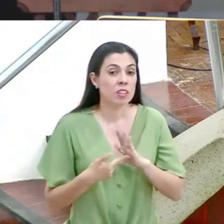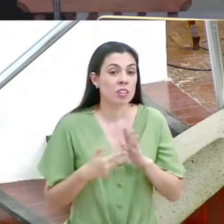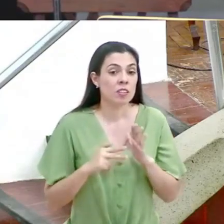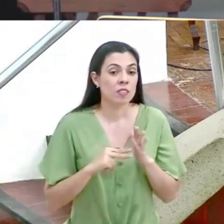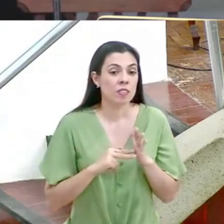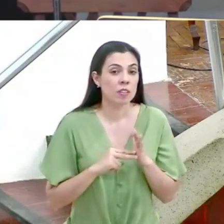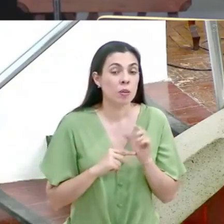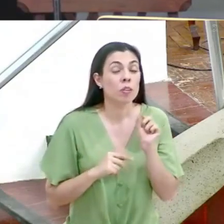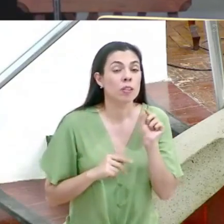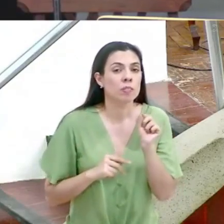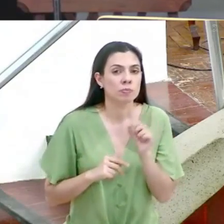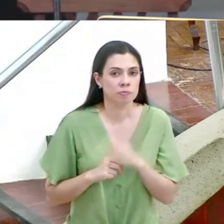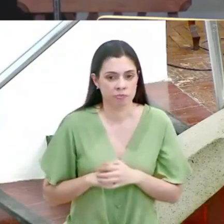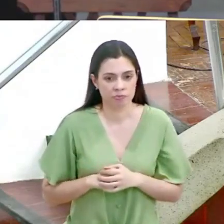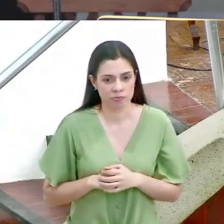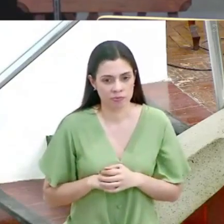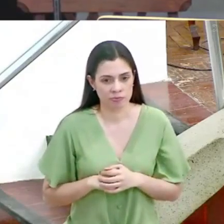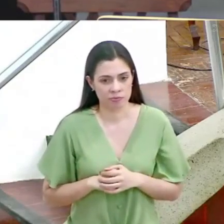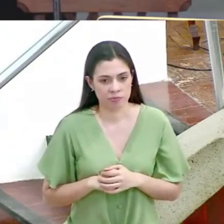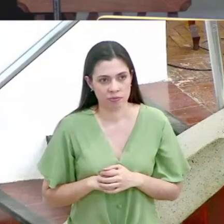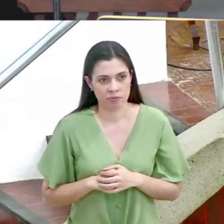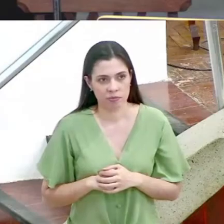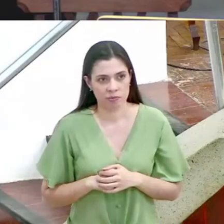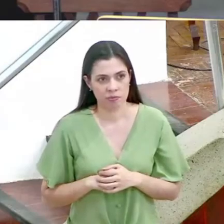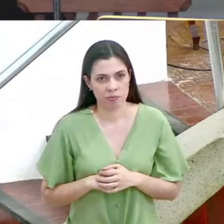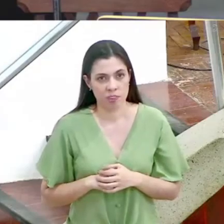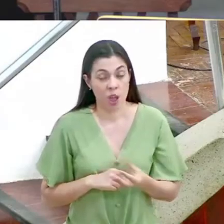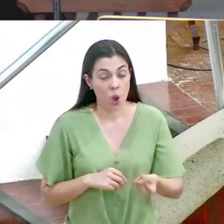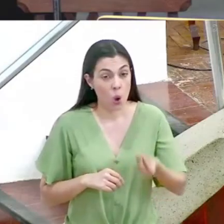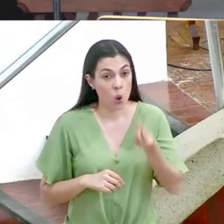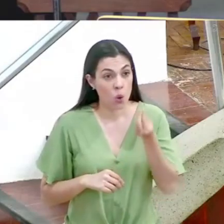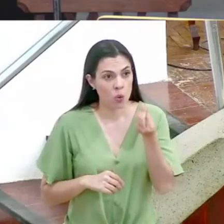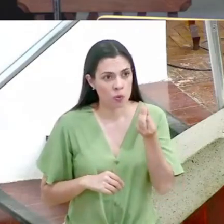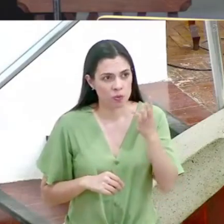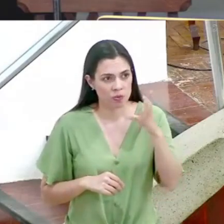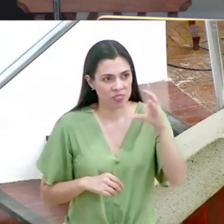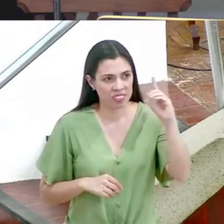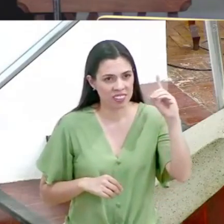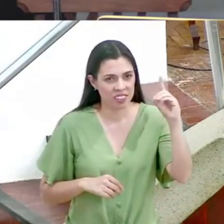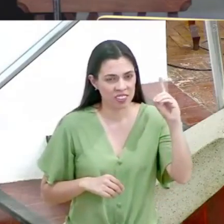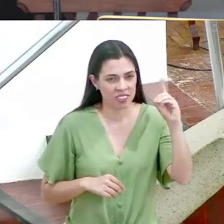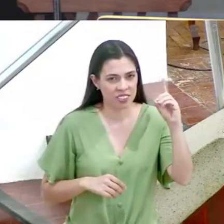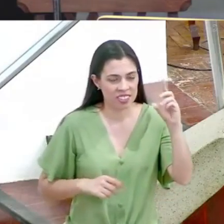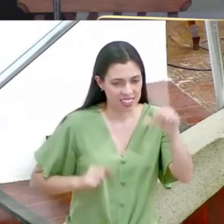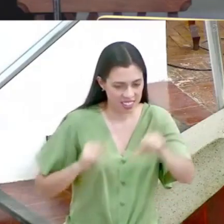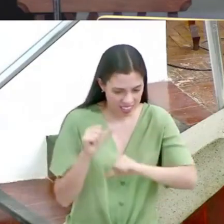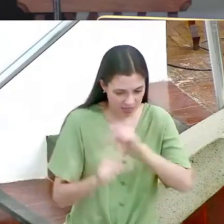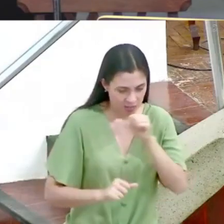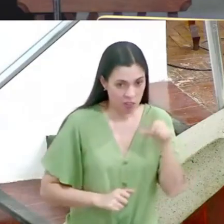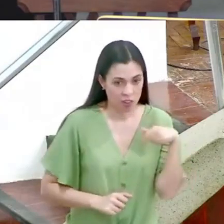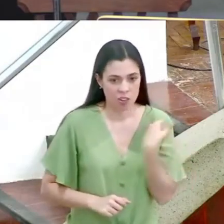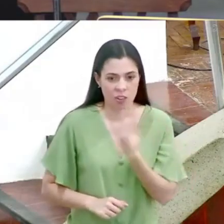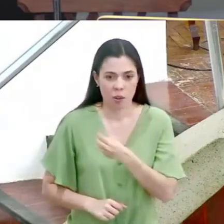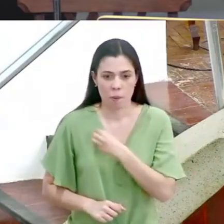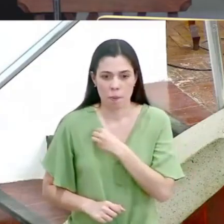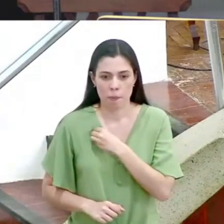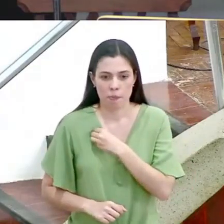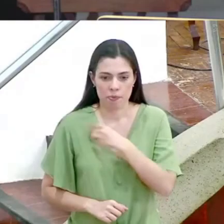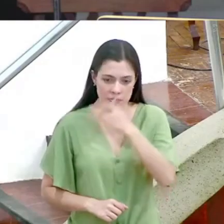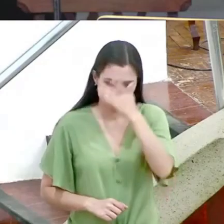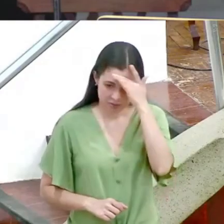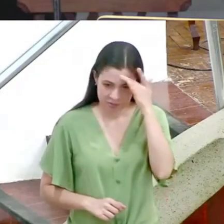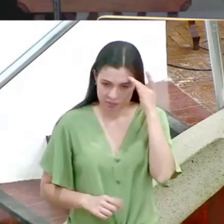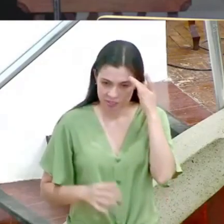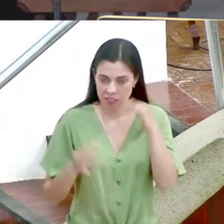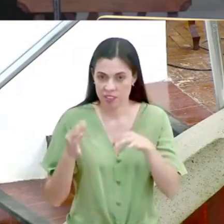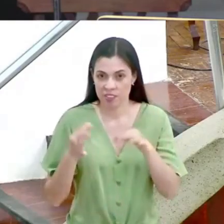através do qual pecadores são justificados dos seus pecados a teologia nos diz que